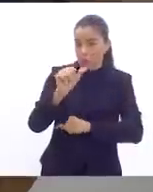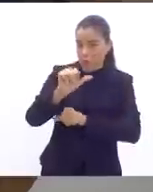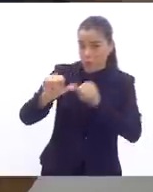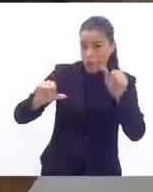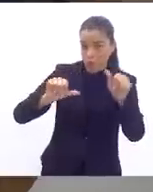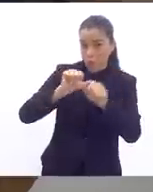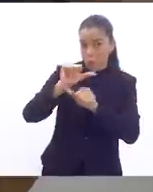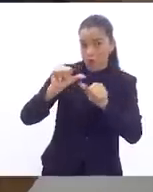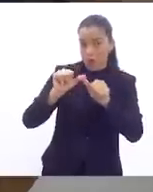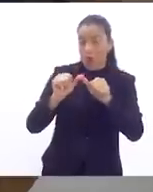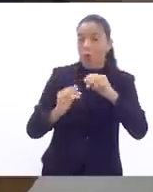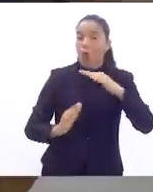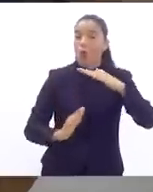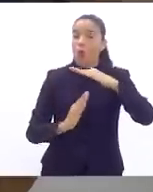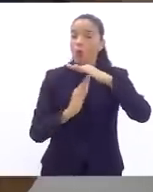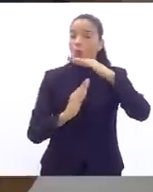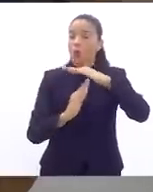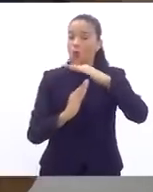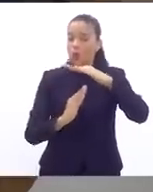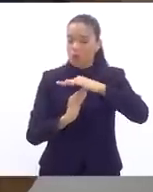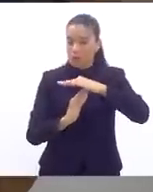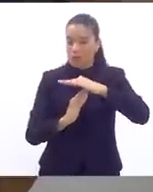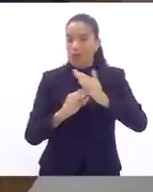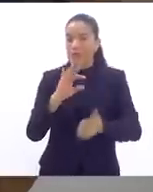no teto remuneração